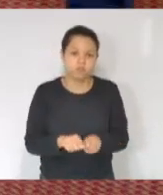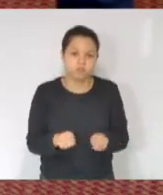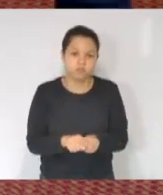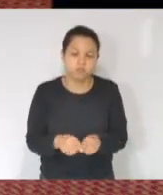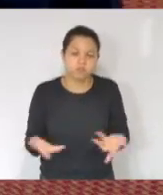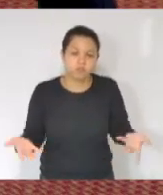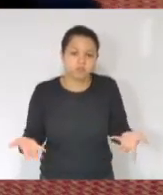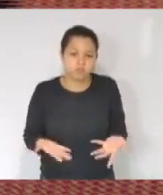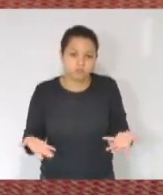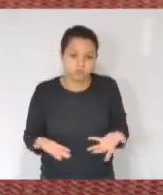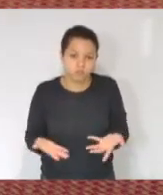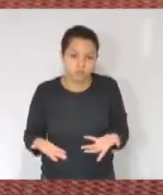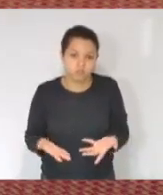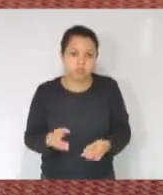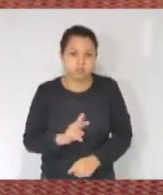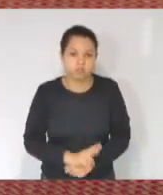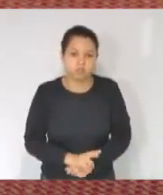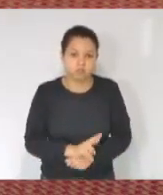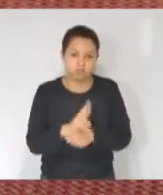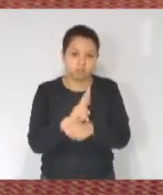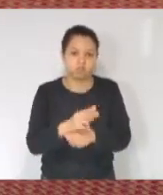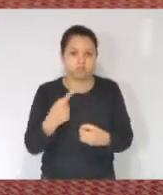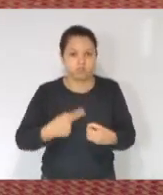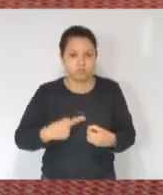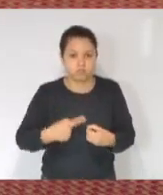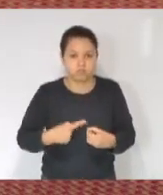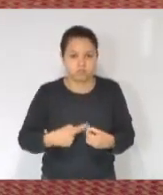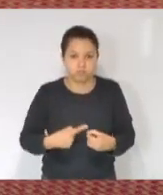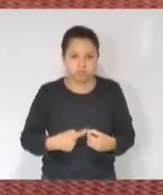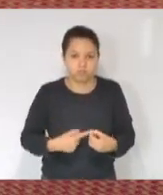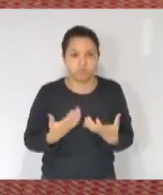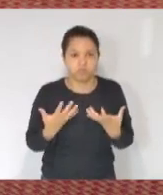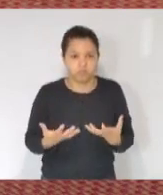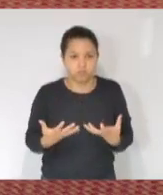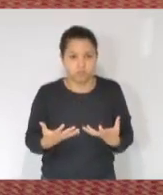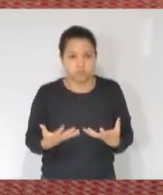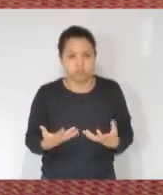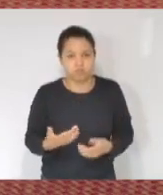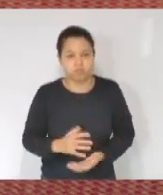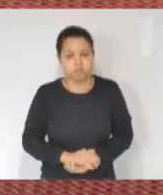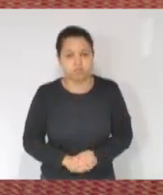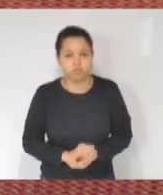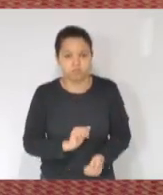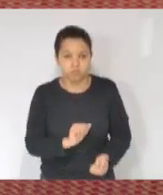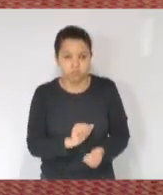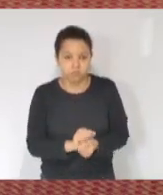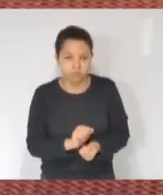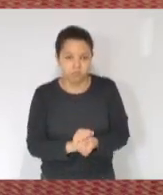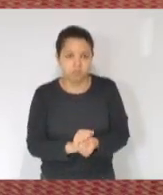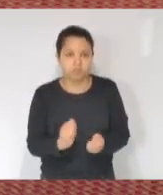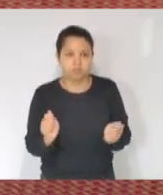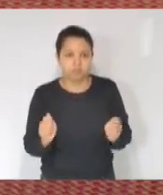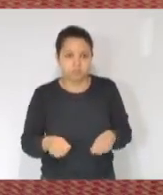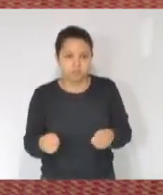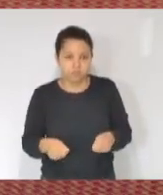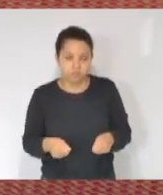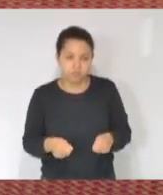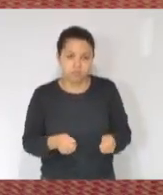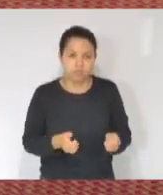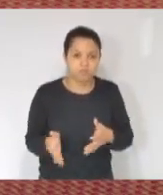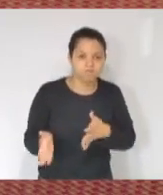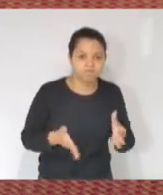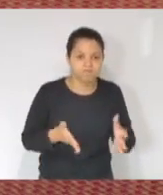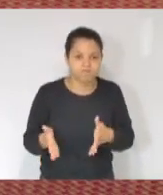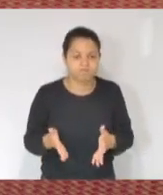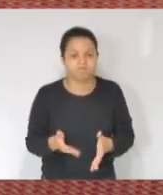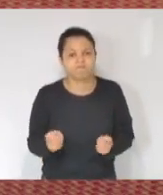momento, representando aquele município, quero procurar juntos para a gente possa achar uma saída. Quero